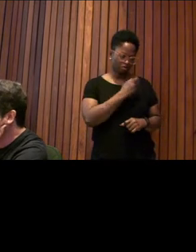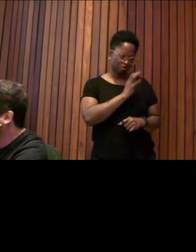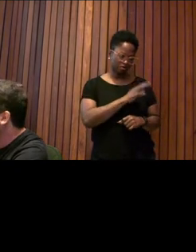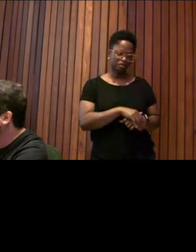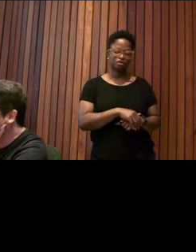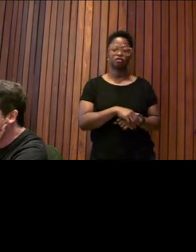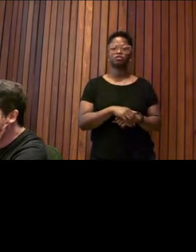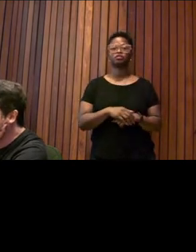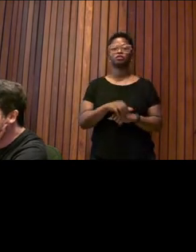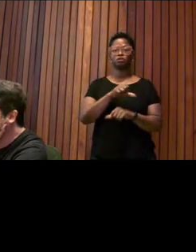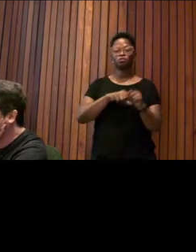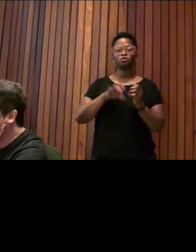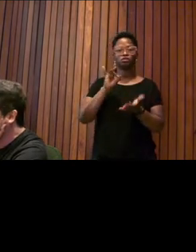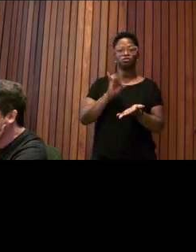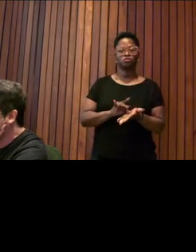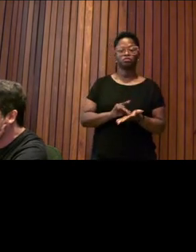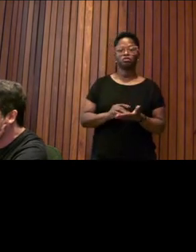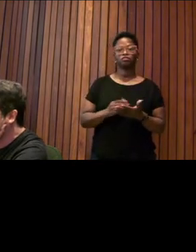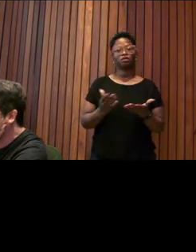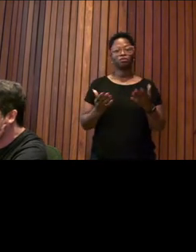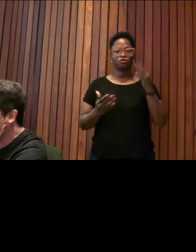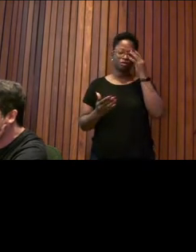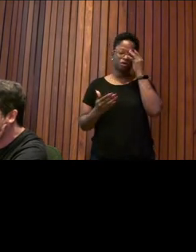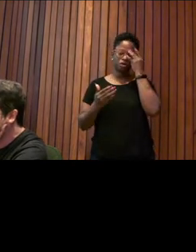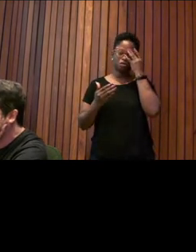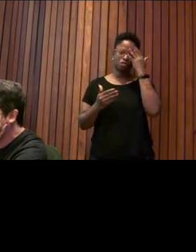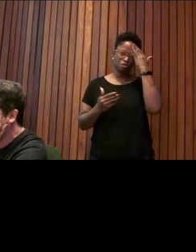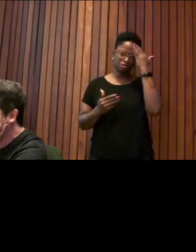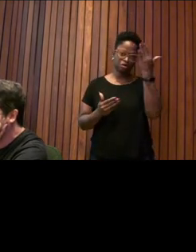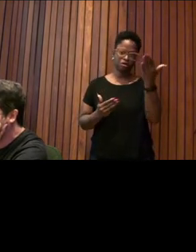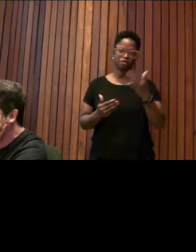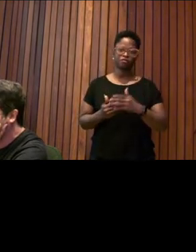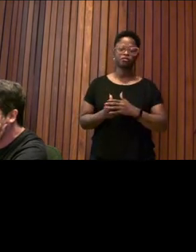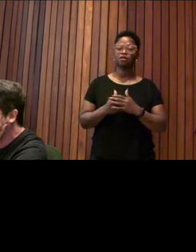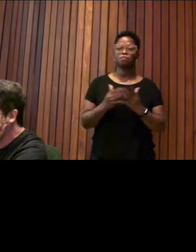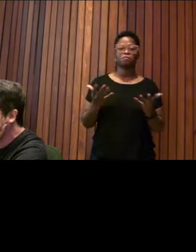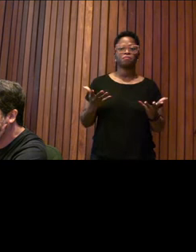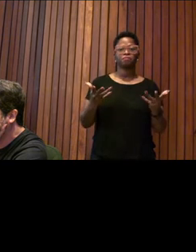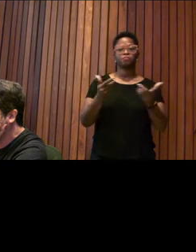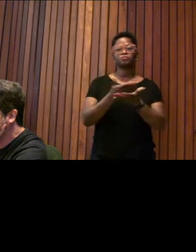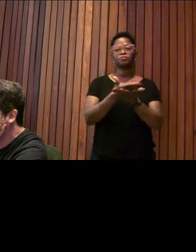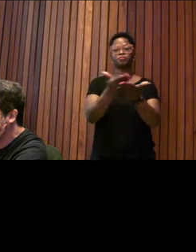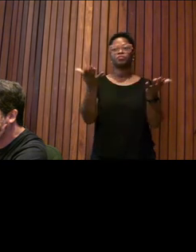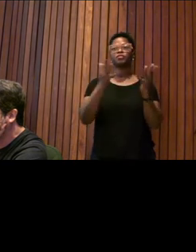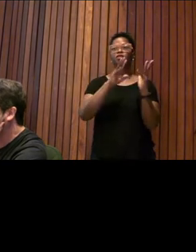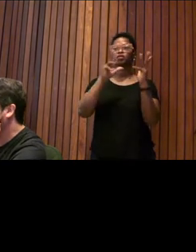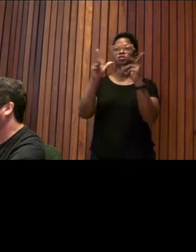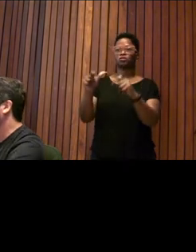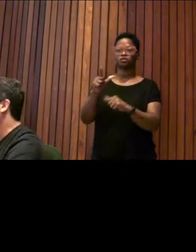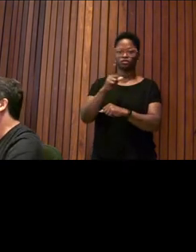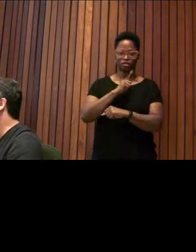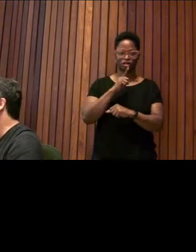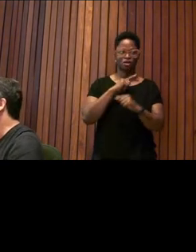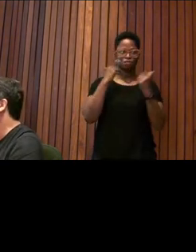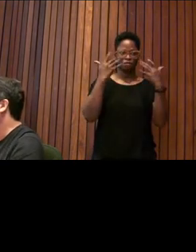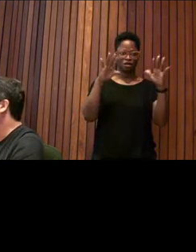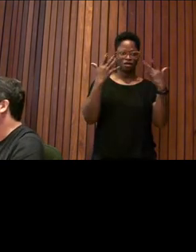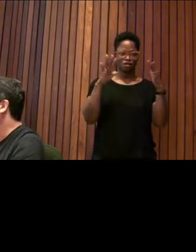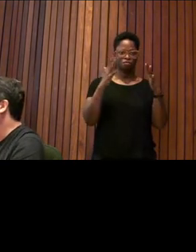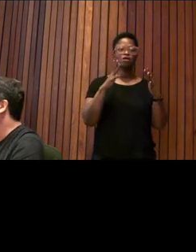falou, isso é real. Então, assim, muito obrigado, foi incrível, vocês todos estão de